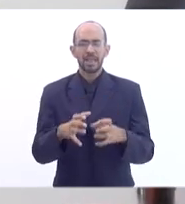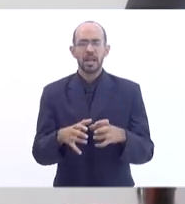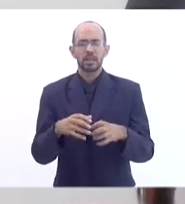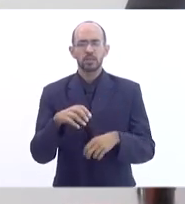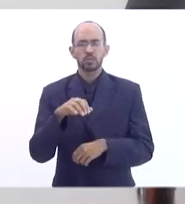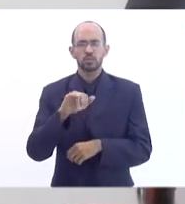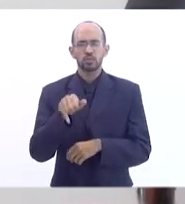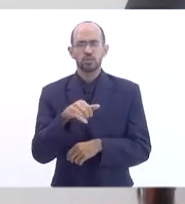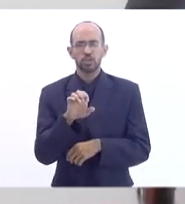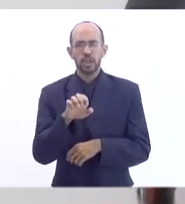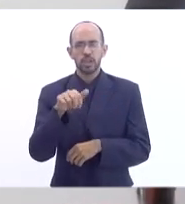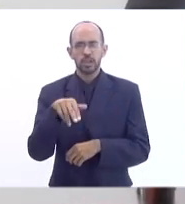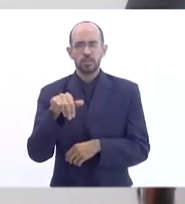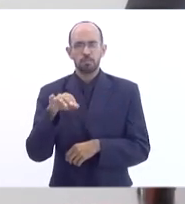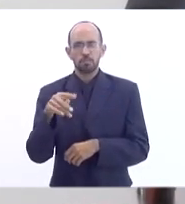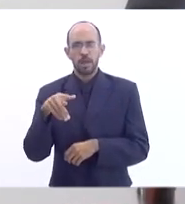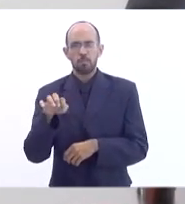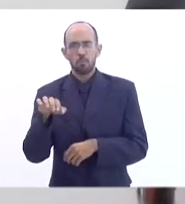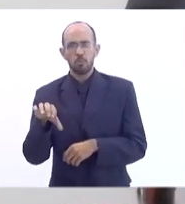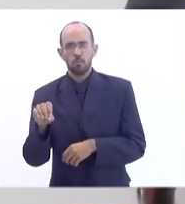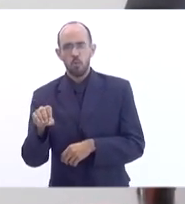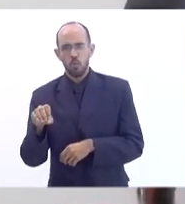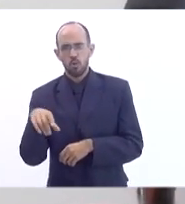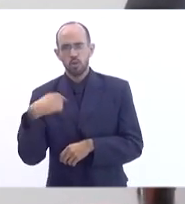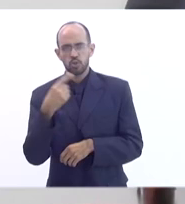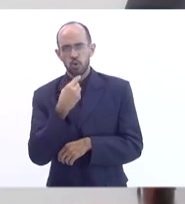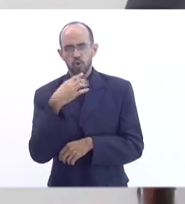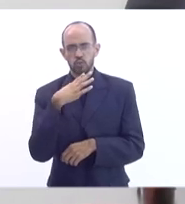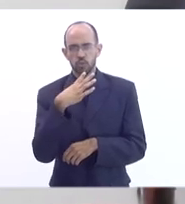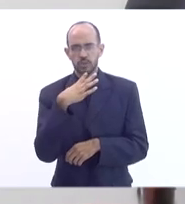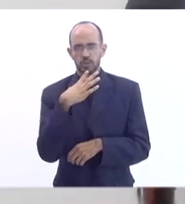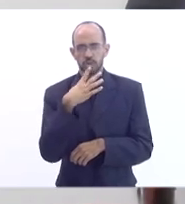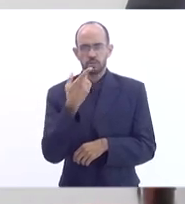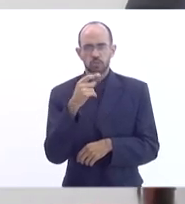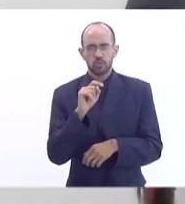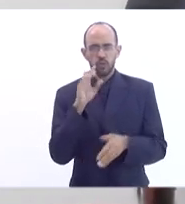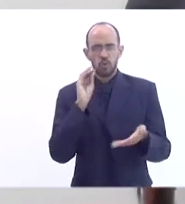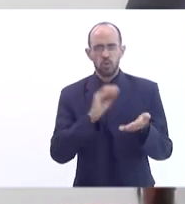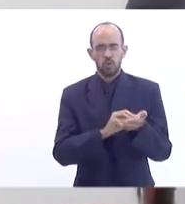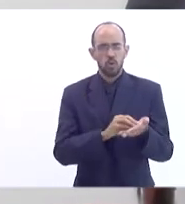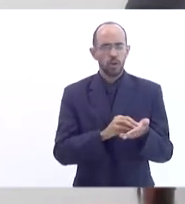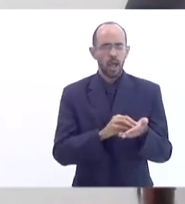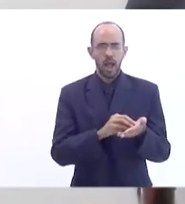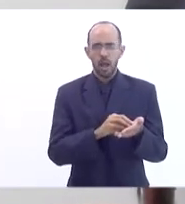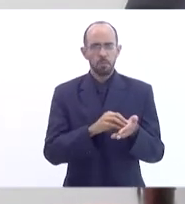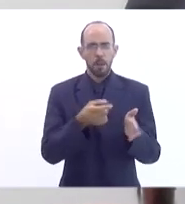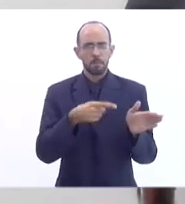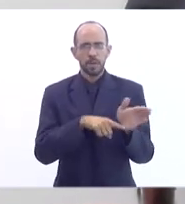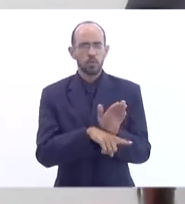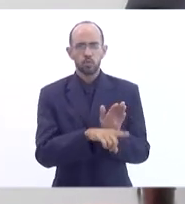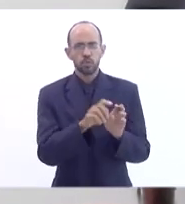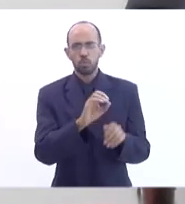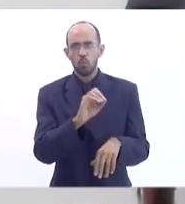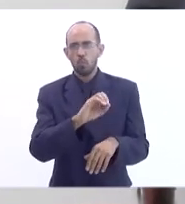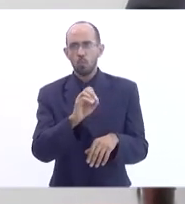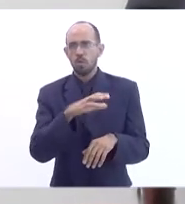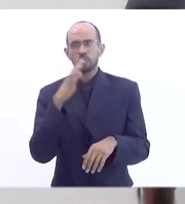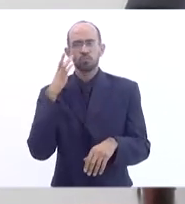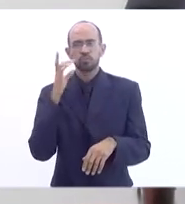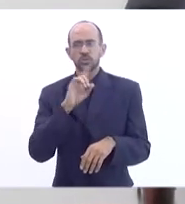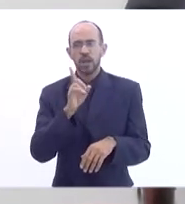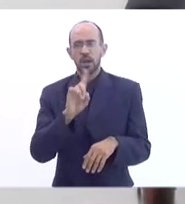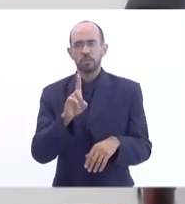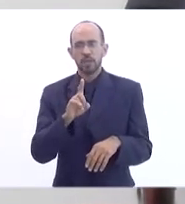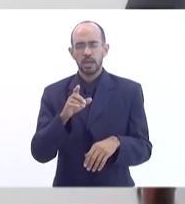estavam totalmente fora do edital EA gente também conhece esse mecanismo Olha vou botar uma pergunta ali que ninguém nunca ouviu falar na vida e aí você direciona